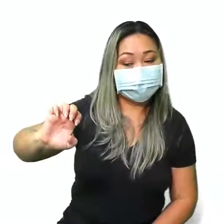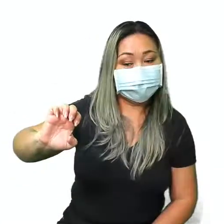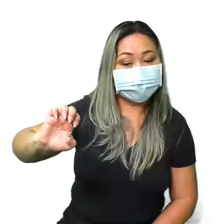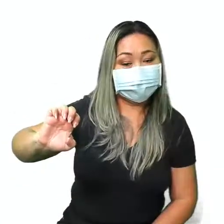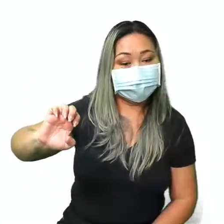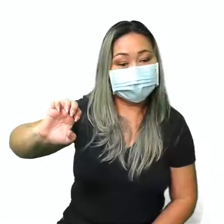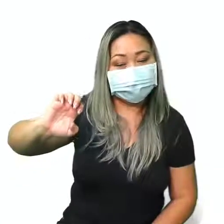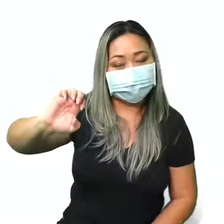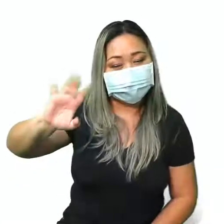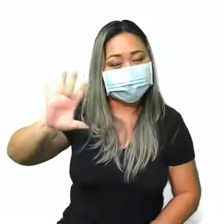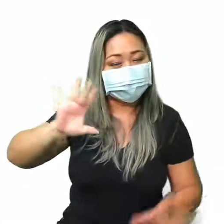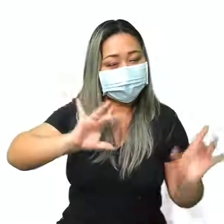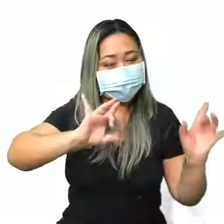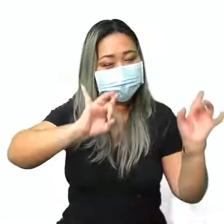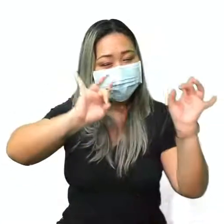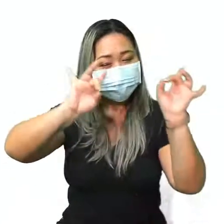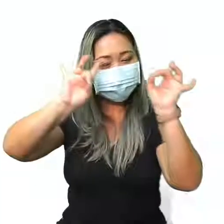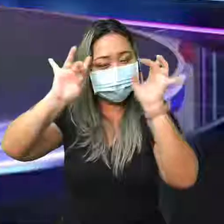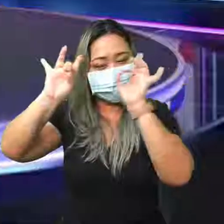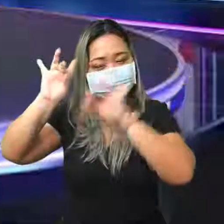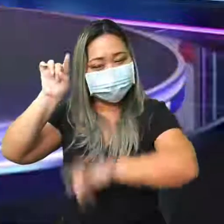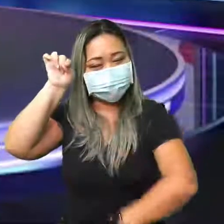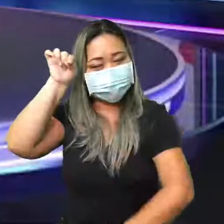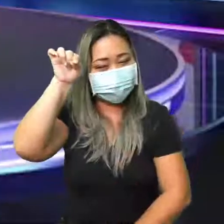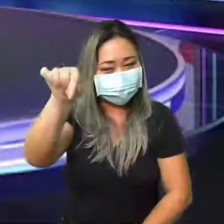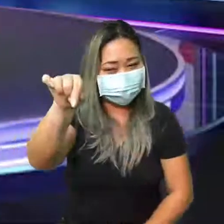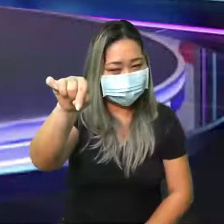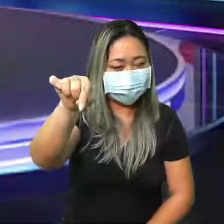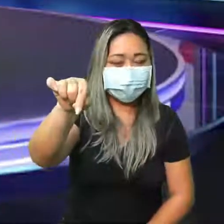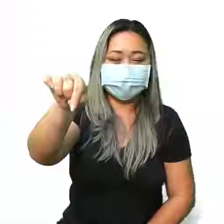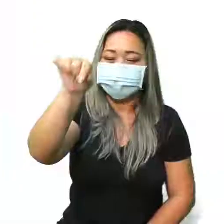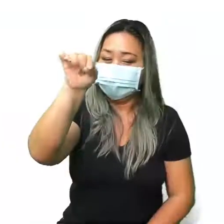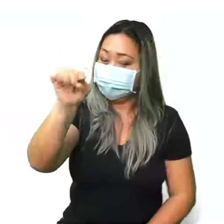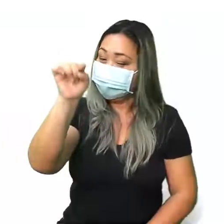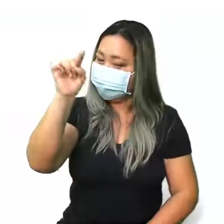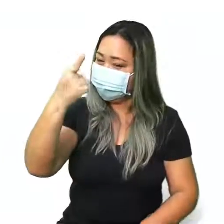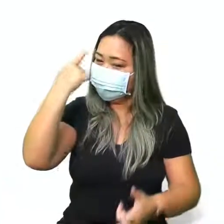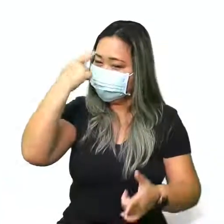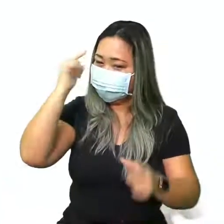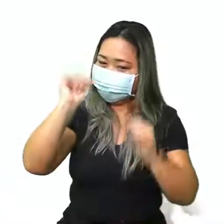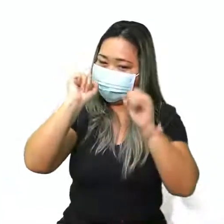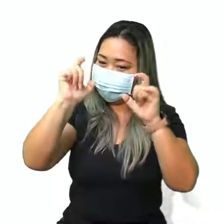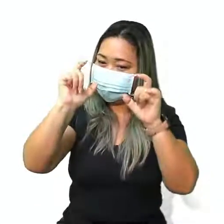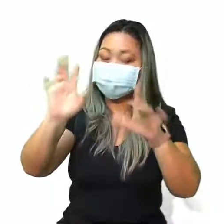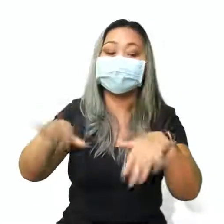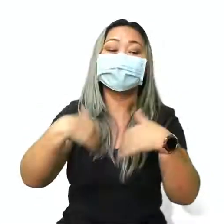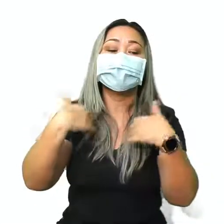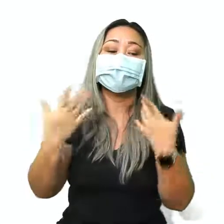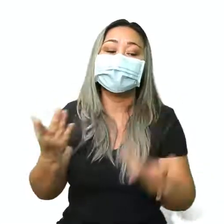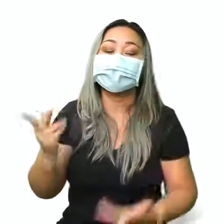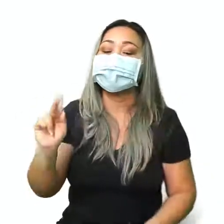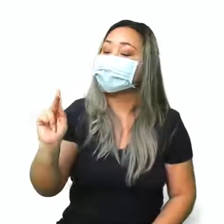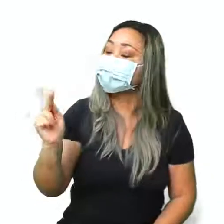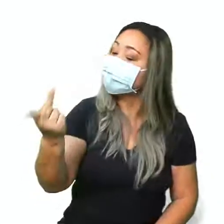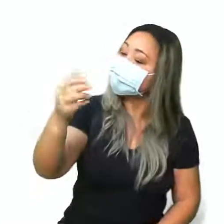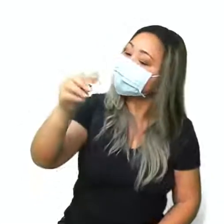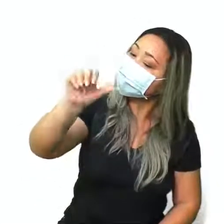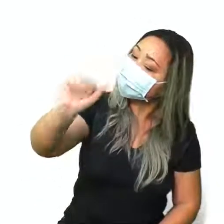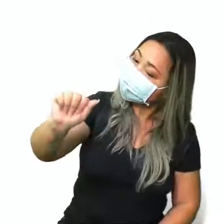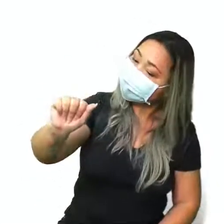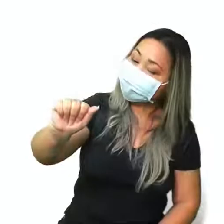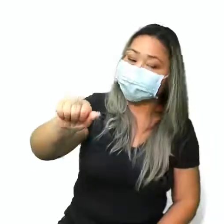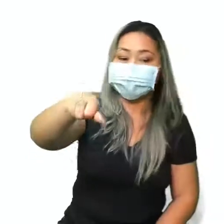de especial, de que você está ali antenado. Vamos lá? Habitat.